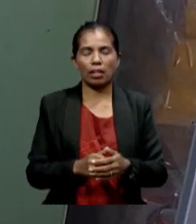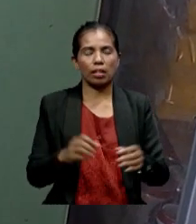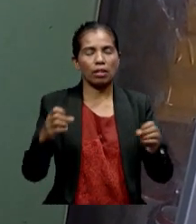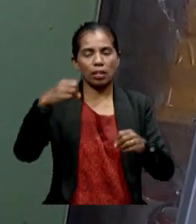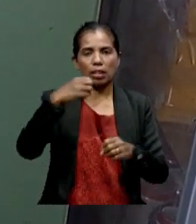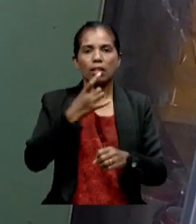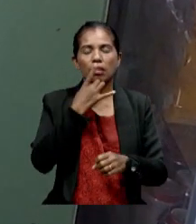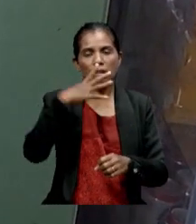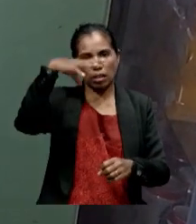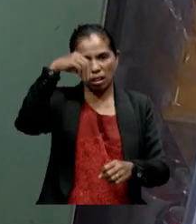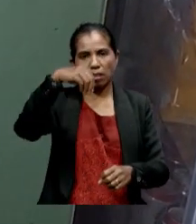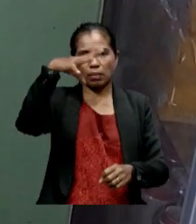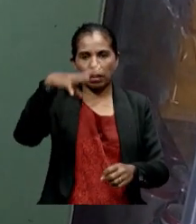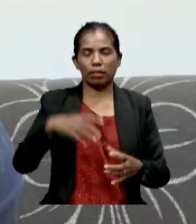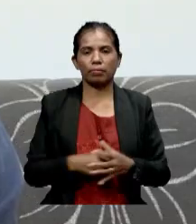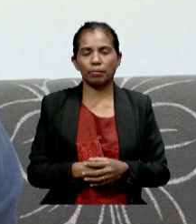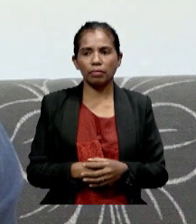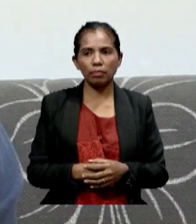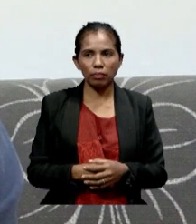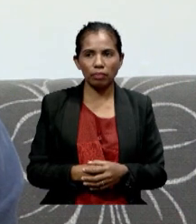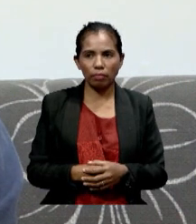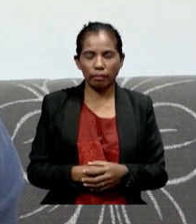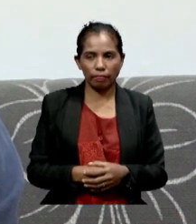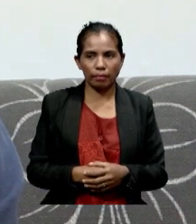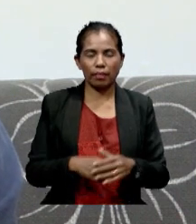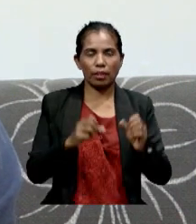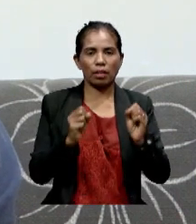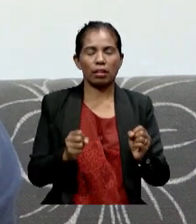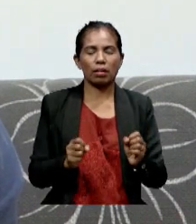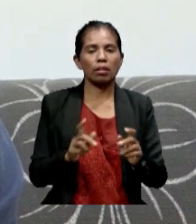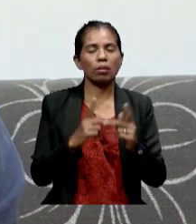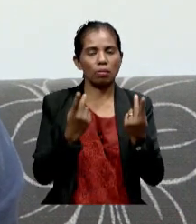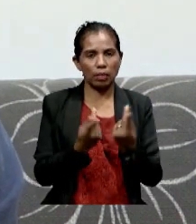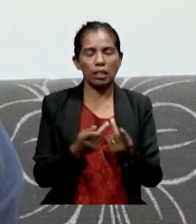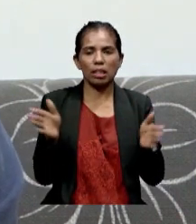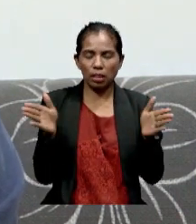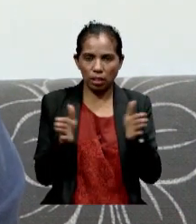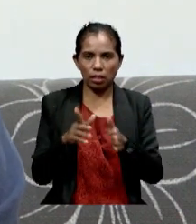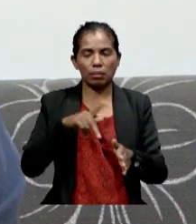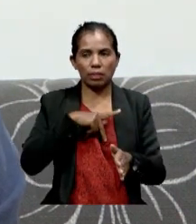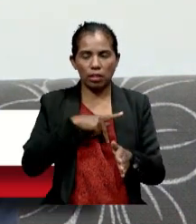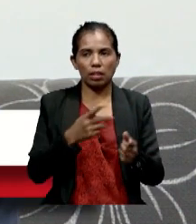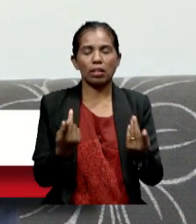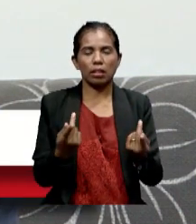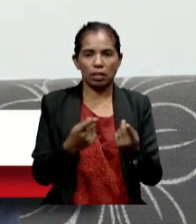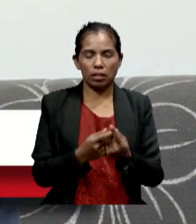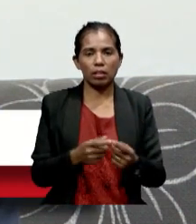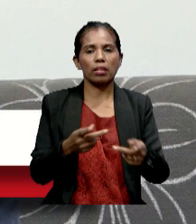mate. Subsídio, que é desconto, rumo para o empresário que gosta. Liliu, setor turismo,